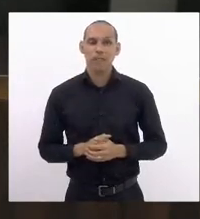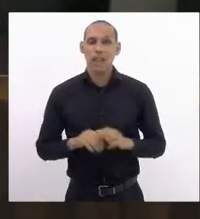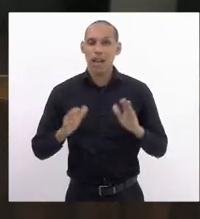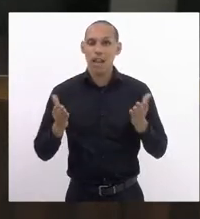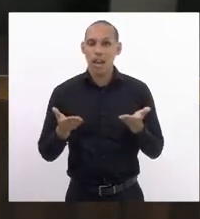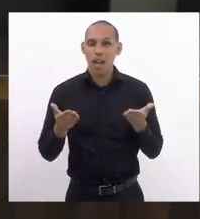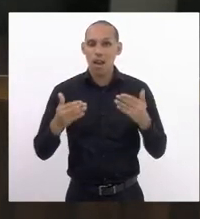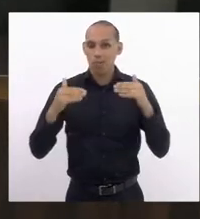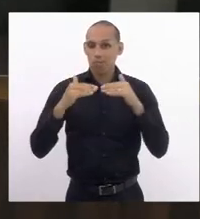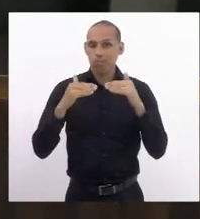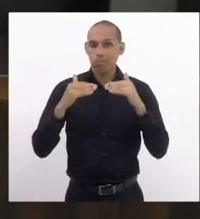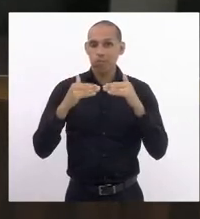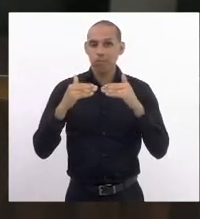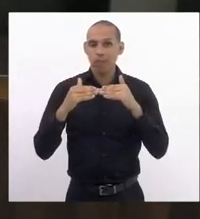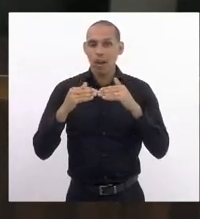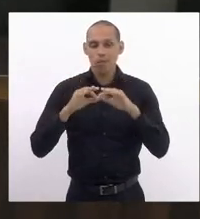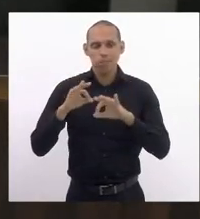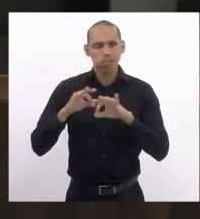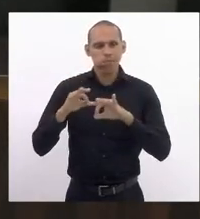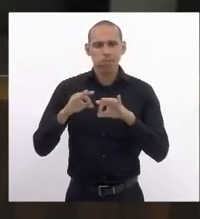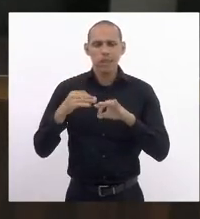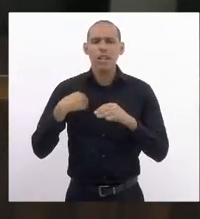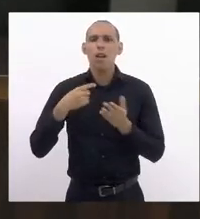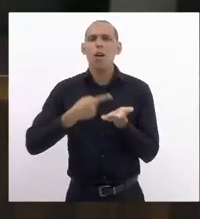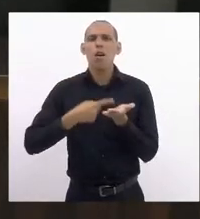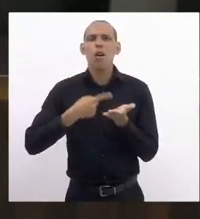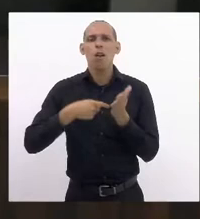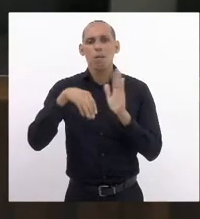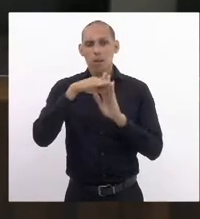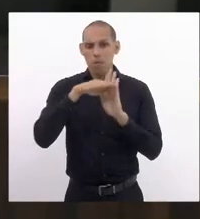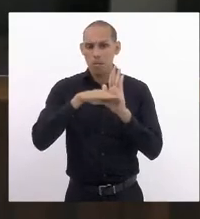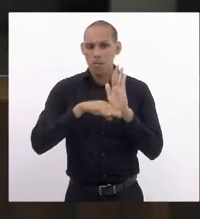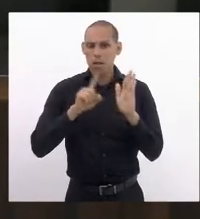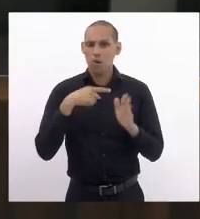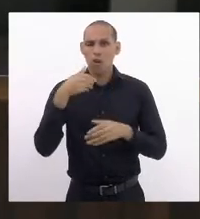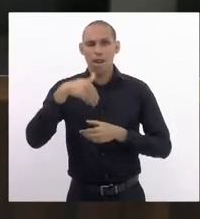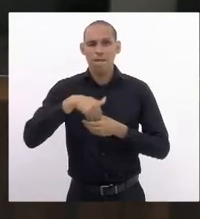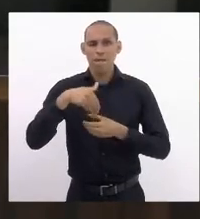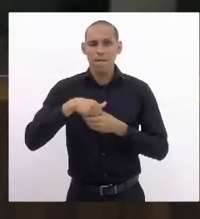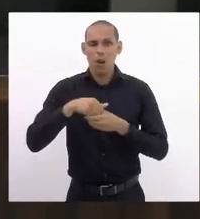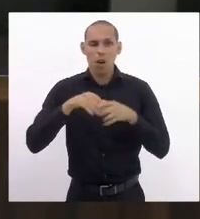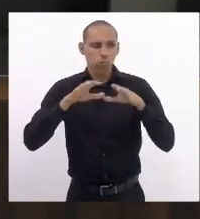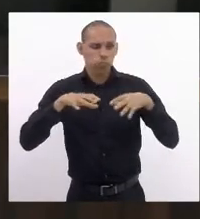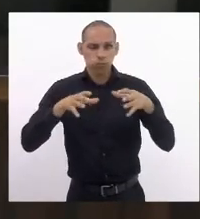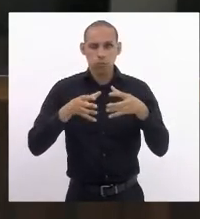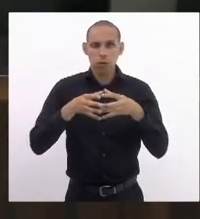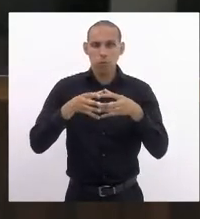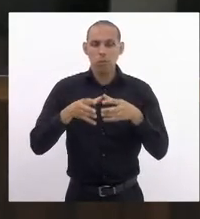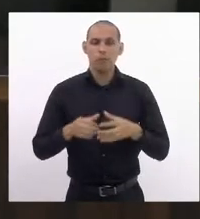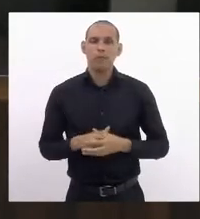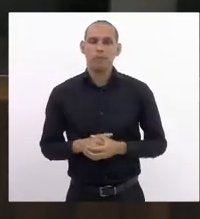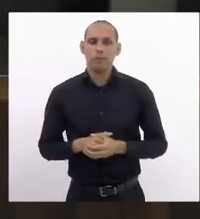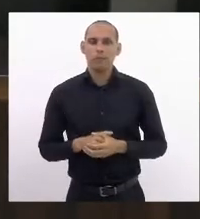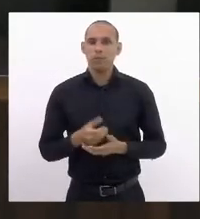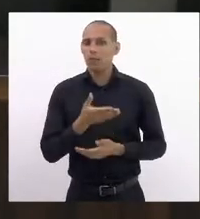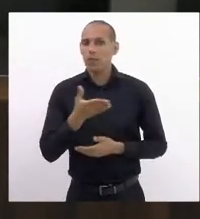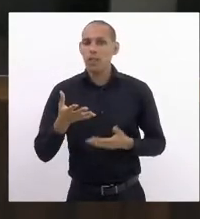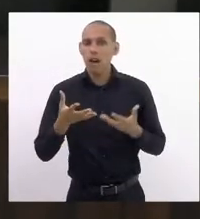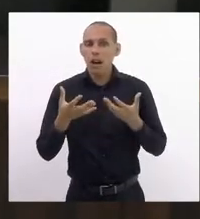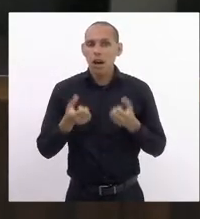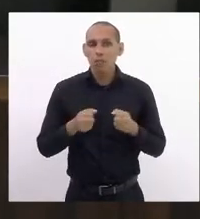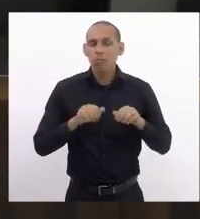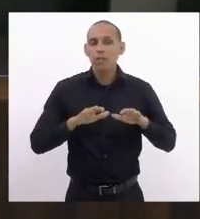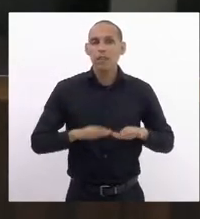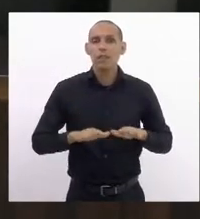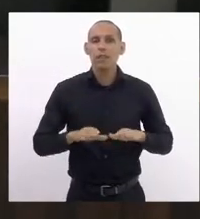pela manutenção, queria fazer um acordo de procedimento para que nós pudéssemos votar em bloco. Senhores que aprovam, maneiras como estão